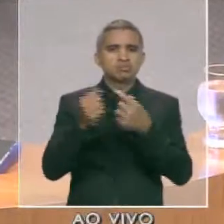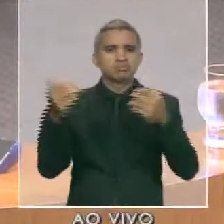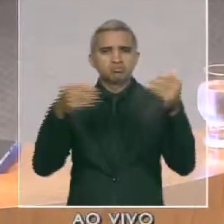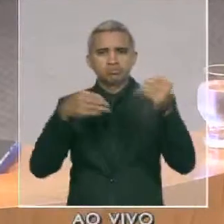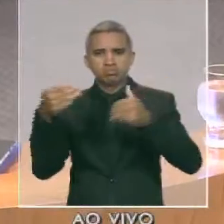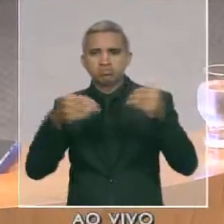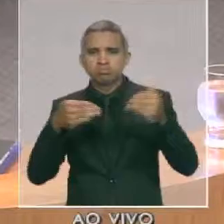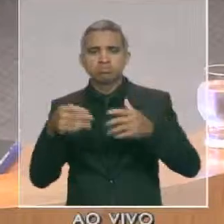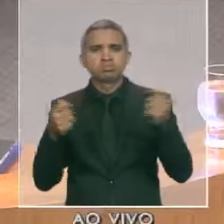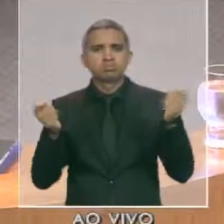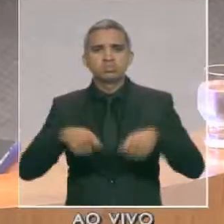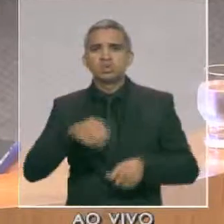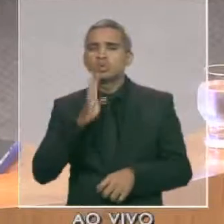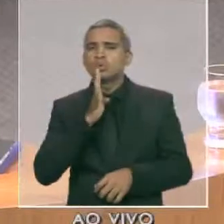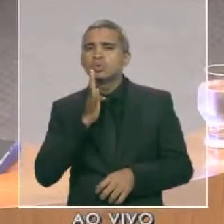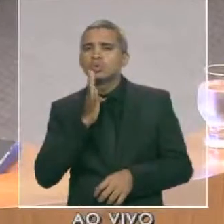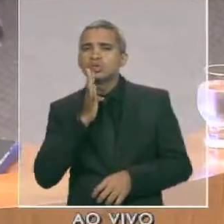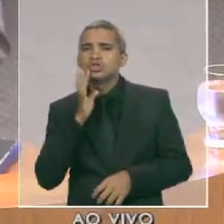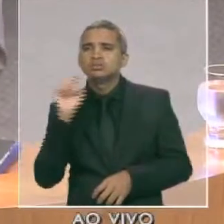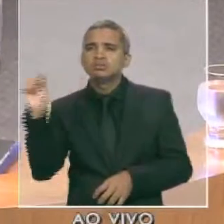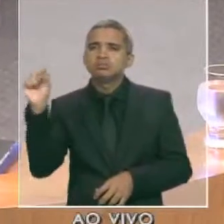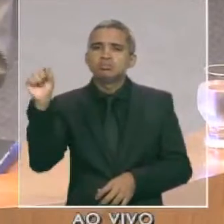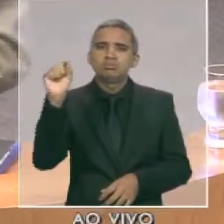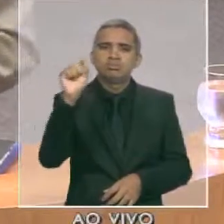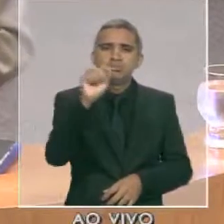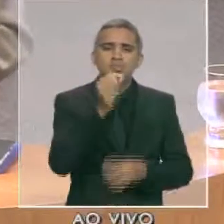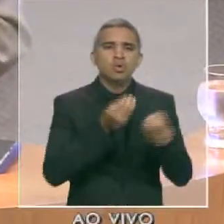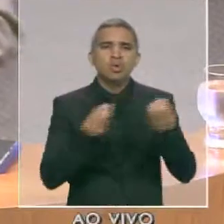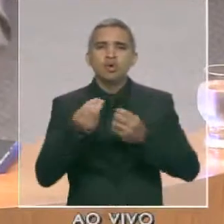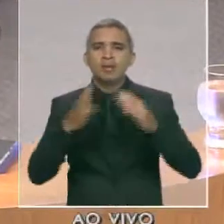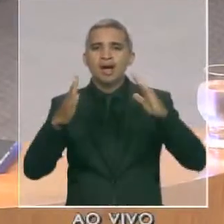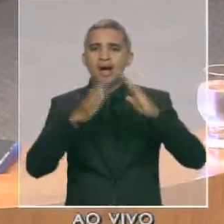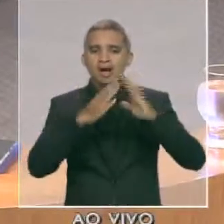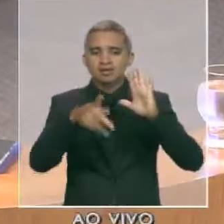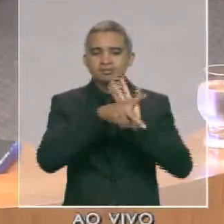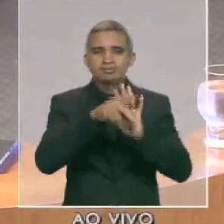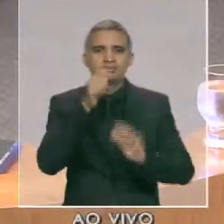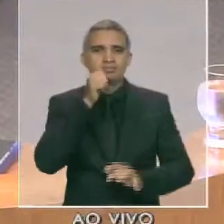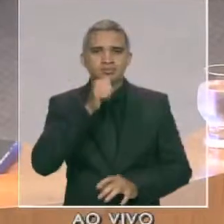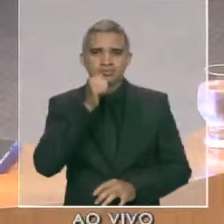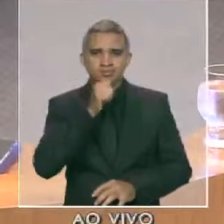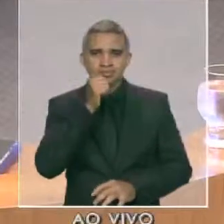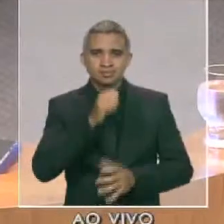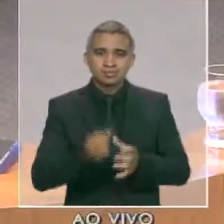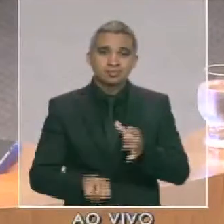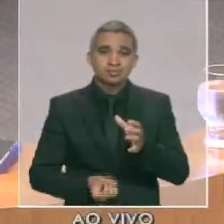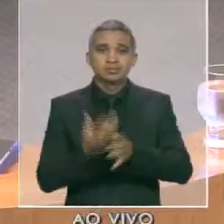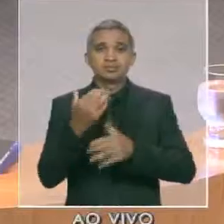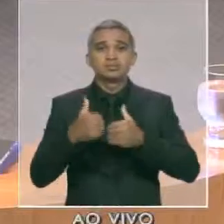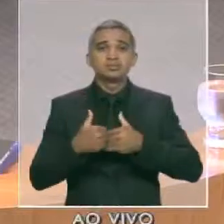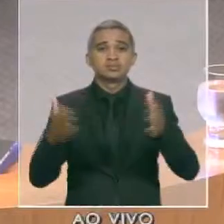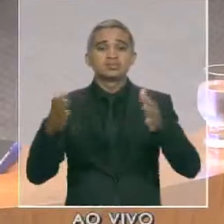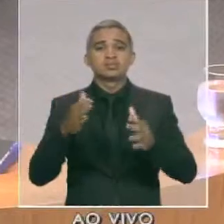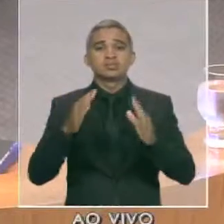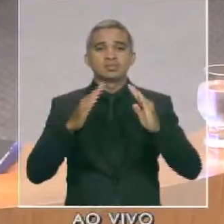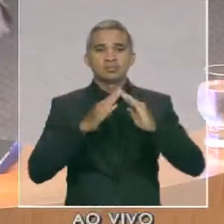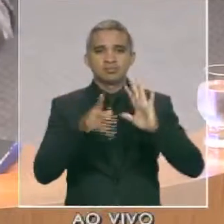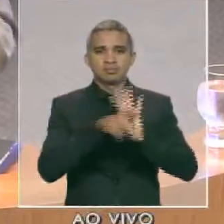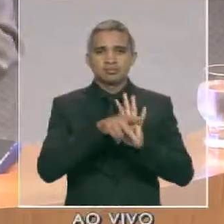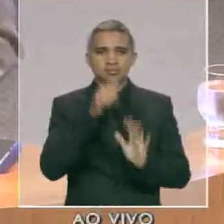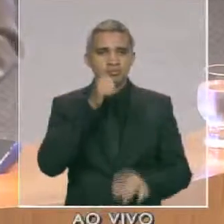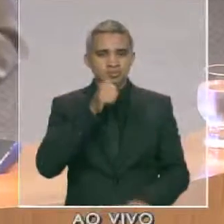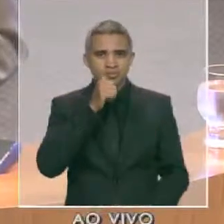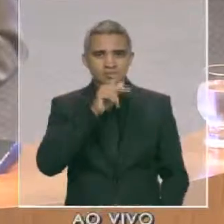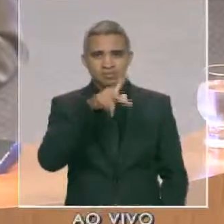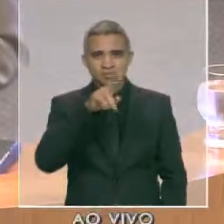ali conhecer as ações do que vai ser a Casa da Mulher. O PRB inaugurou a Casa da Mulher, que vai realmente